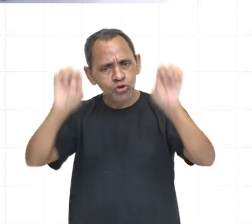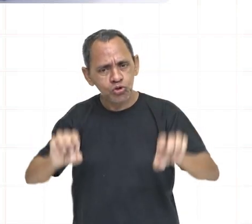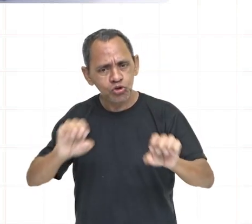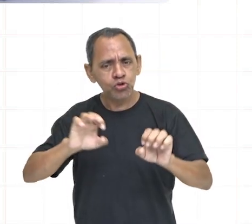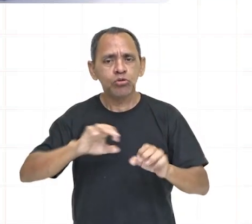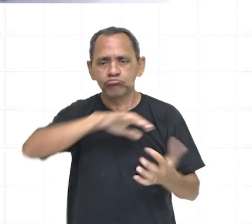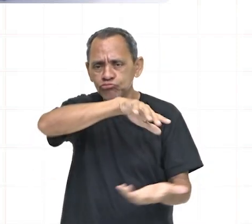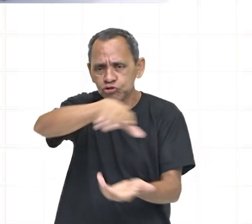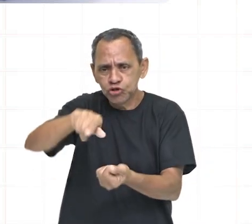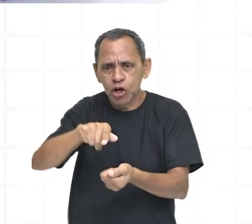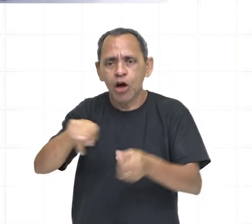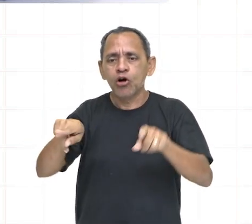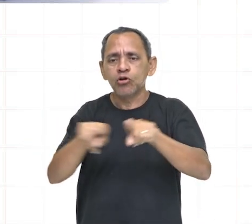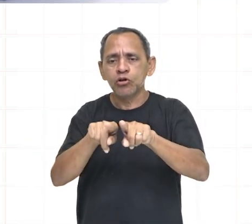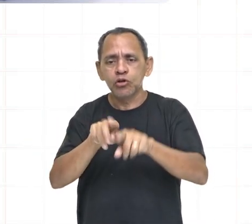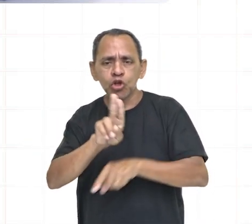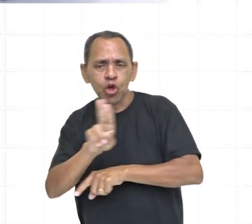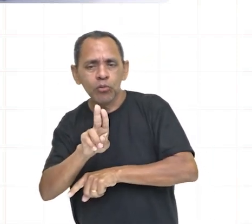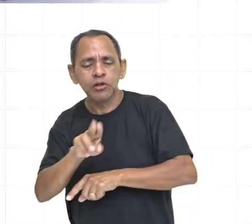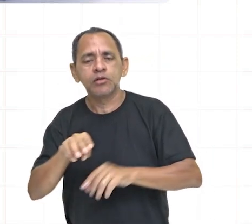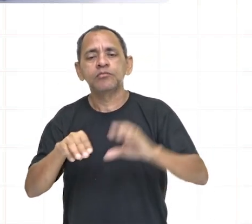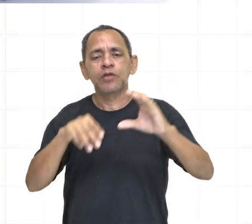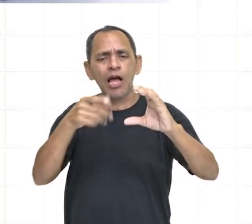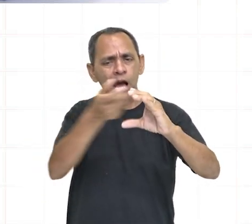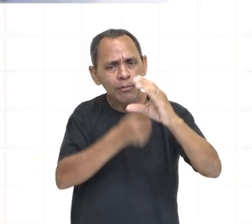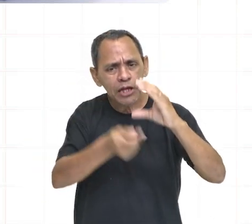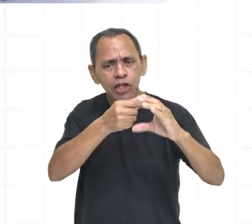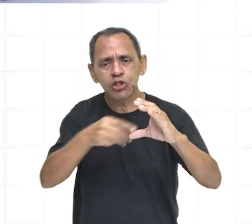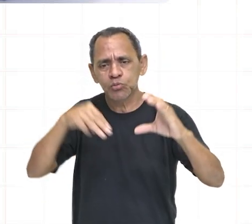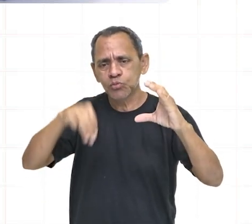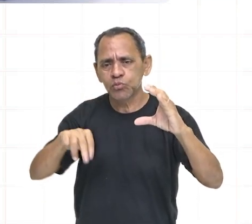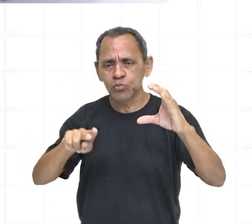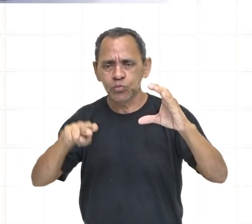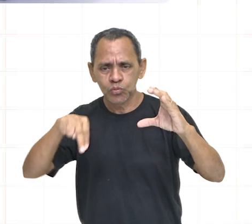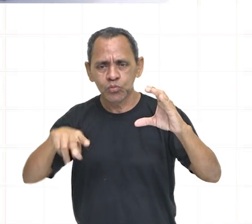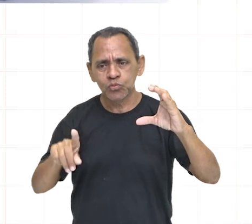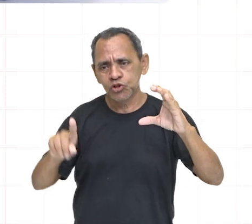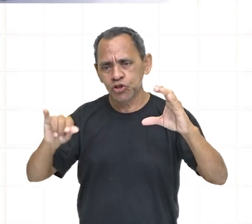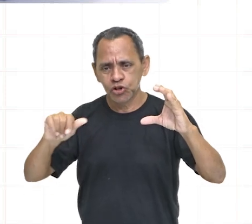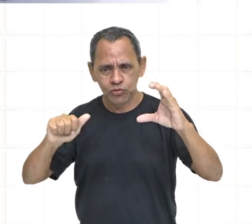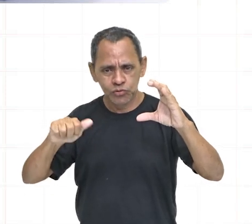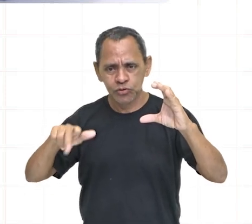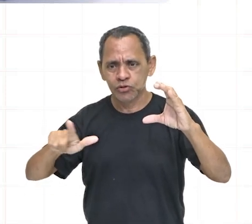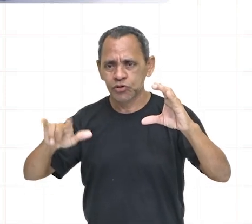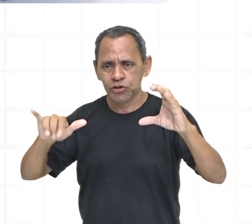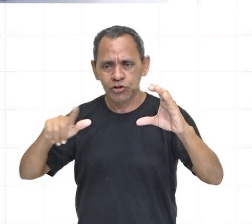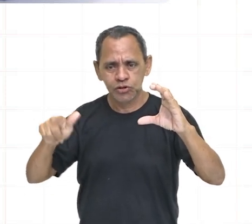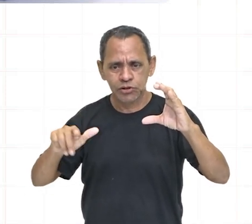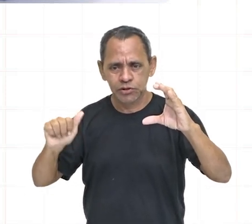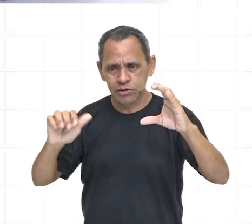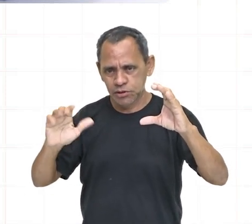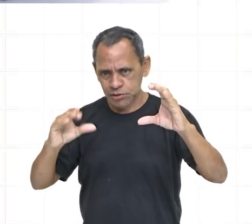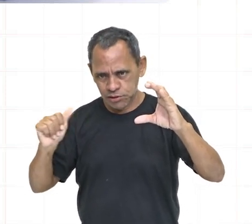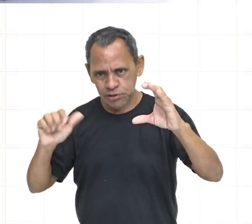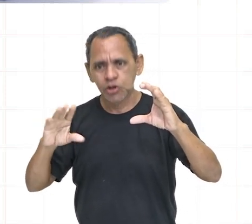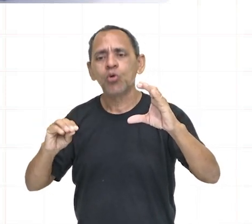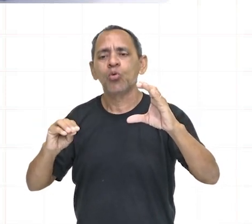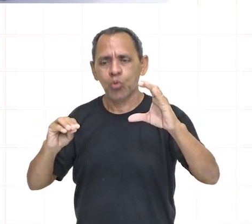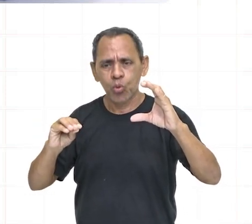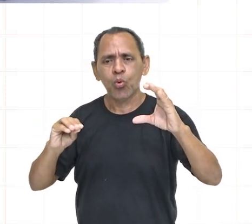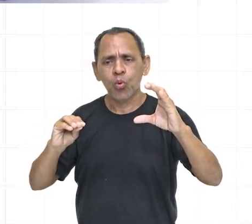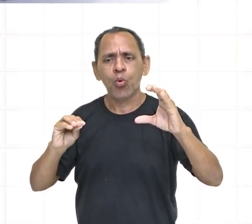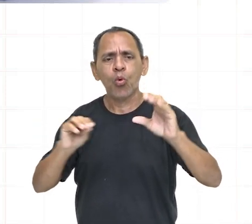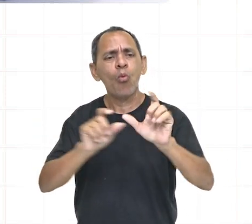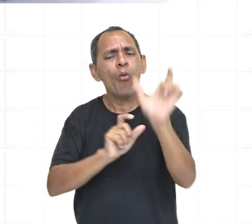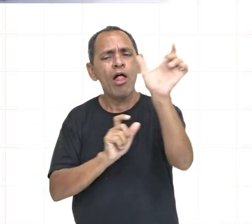a mundialização do capitalismo. Lembrando que quando a gente usa aqueles termos do tipo